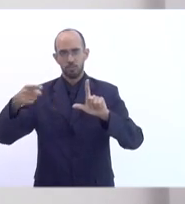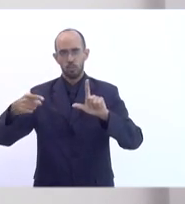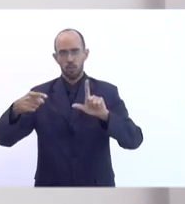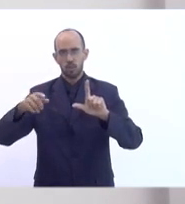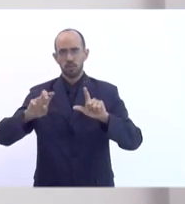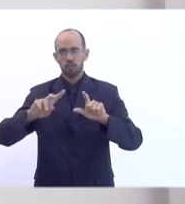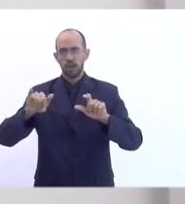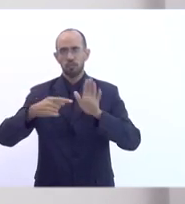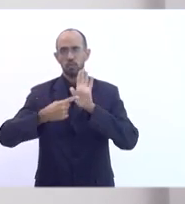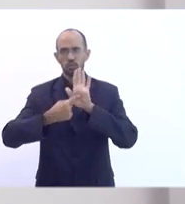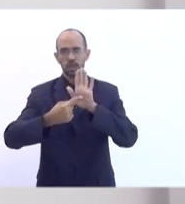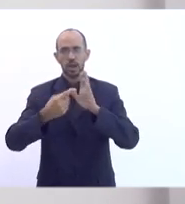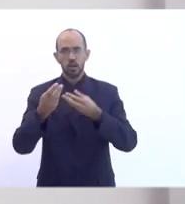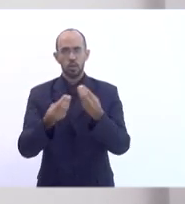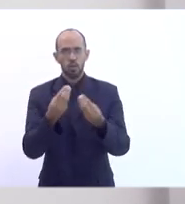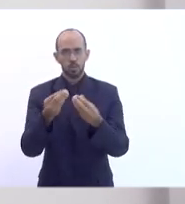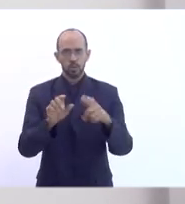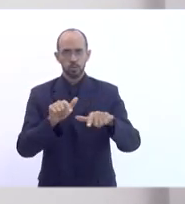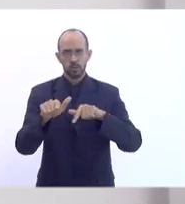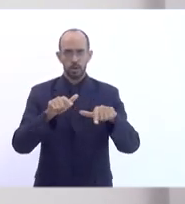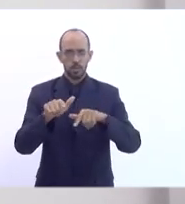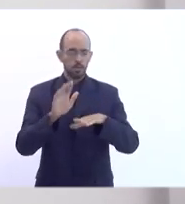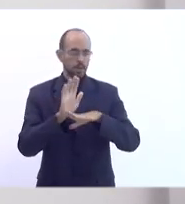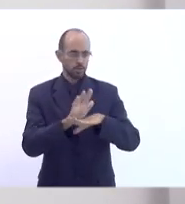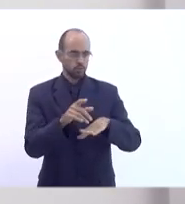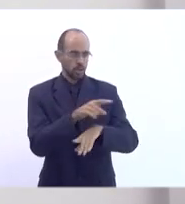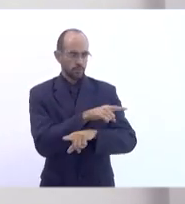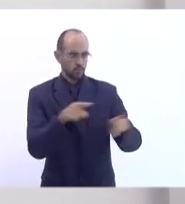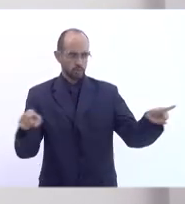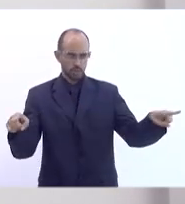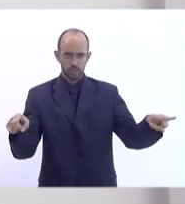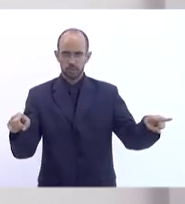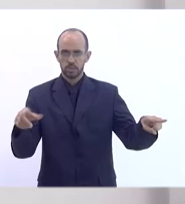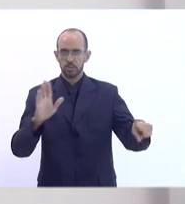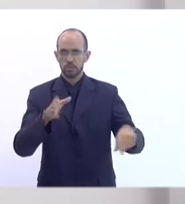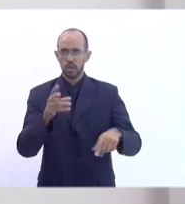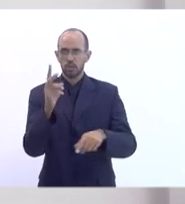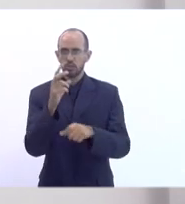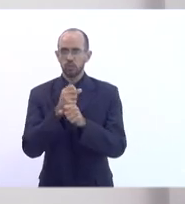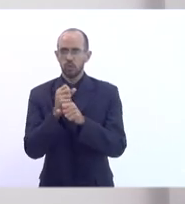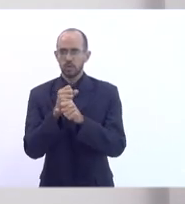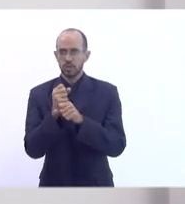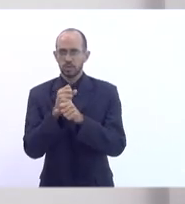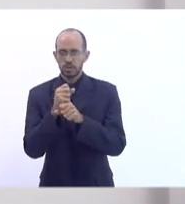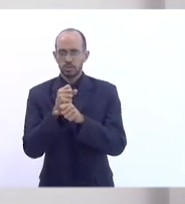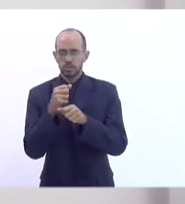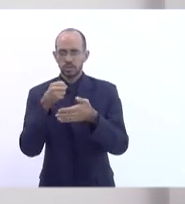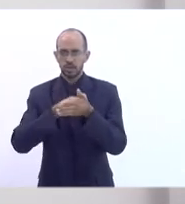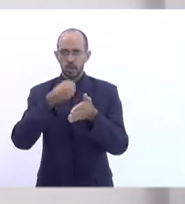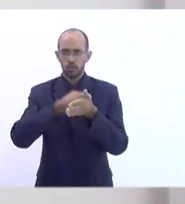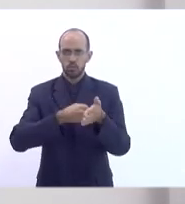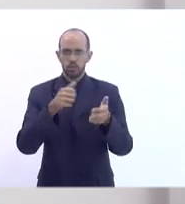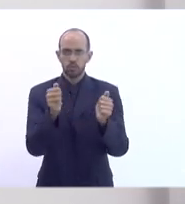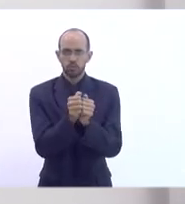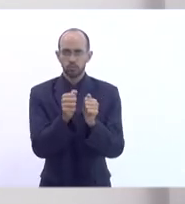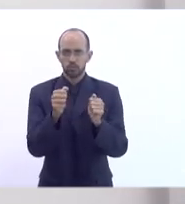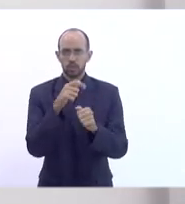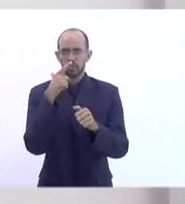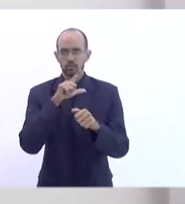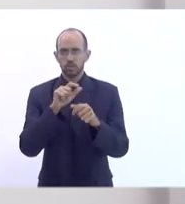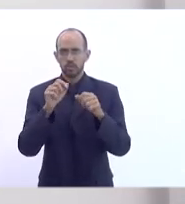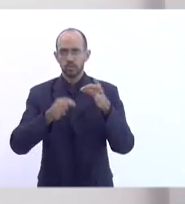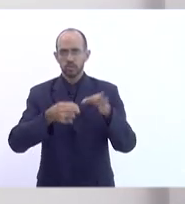gente trabalha para poder ajudá-los tá estamos há dois anos nessa luta com vocês para que seja feita Justiça